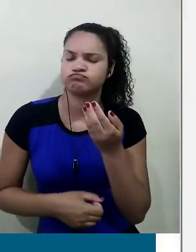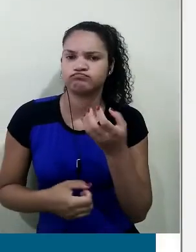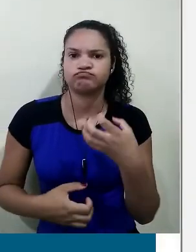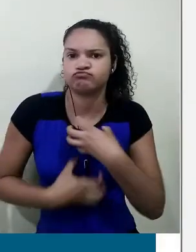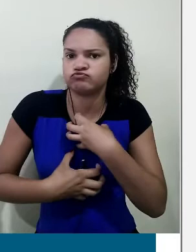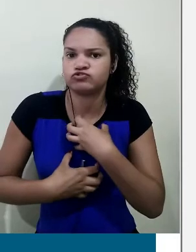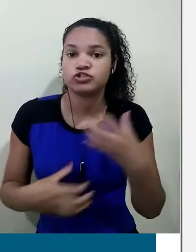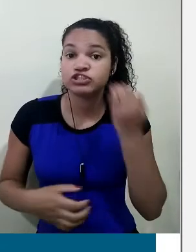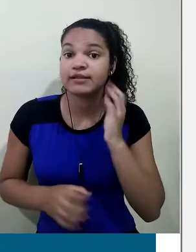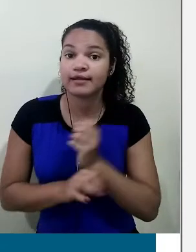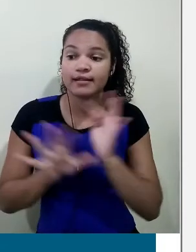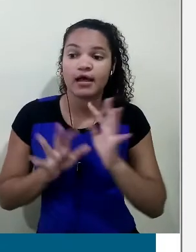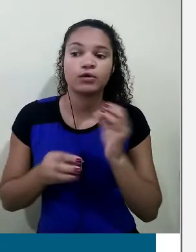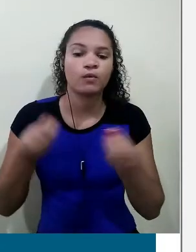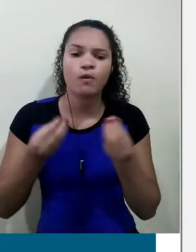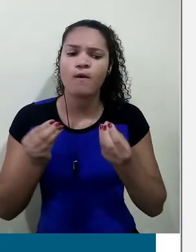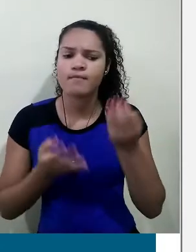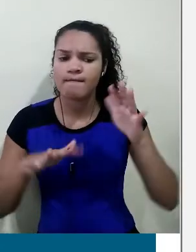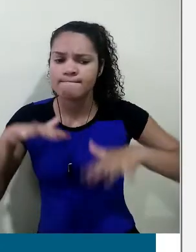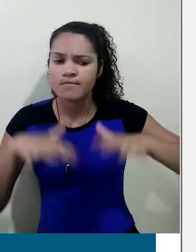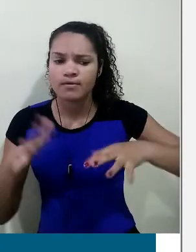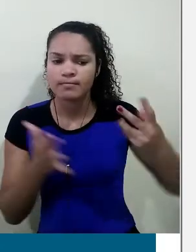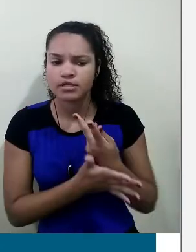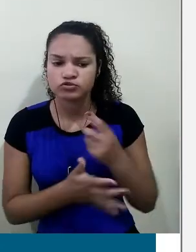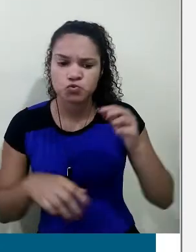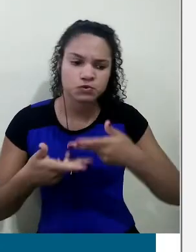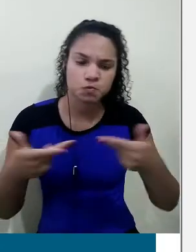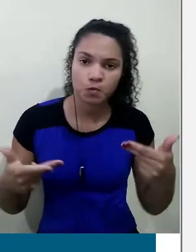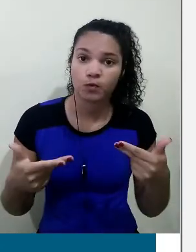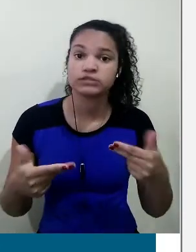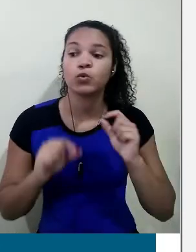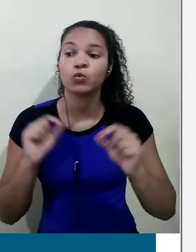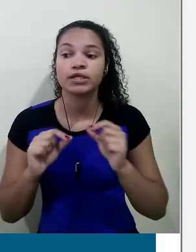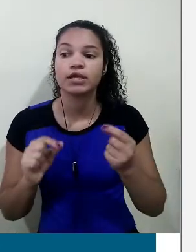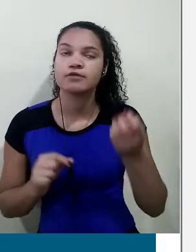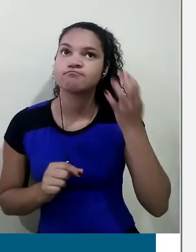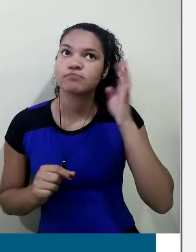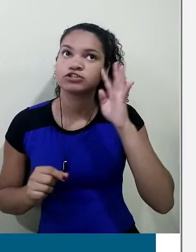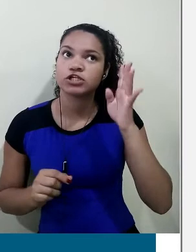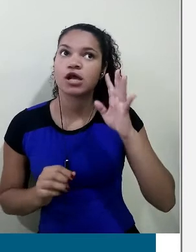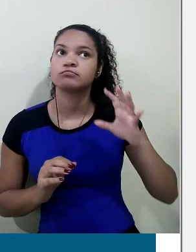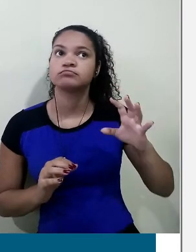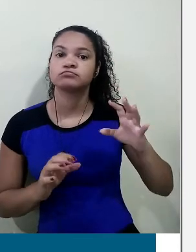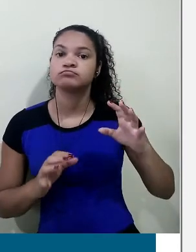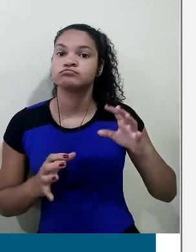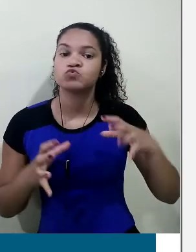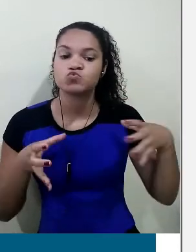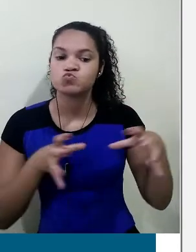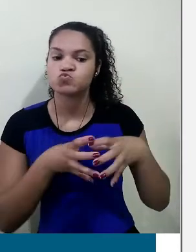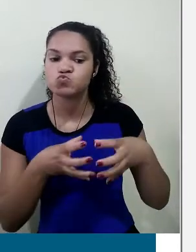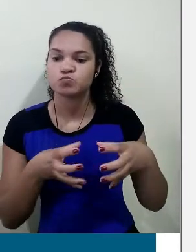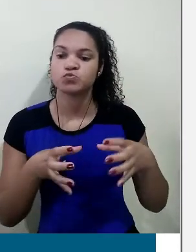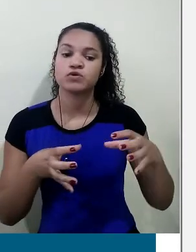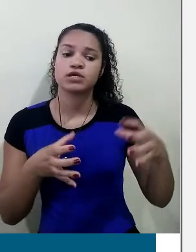é estudarmos probabilidade através da teoria dos conjuntos e imaginar o evento do qual nós queremos saber